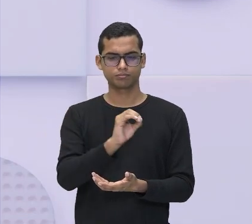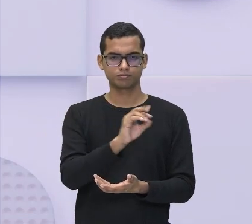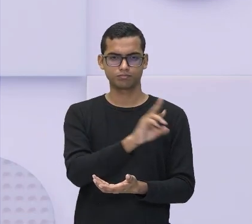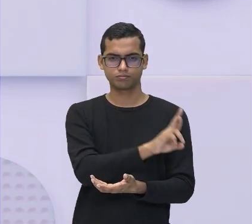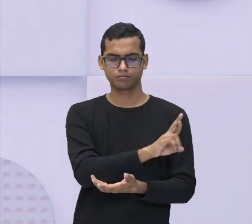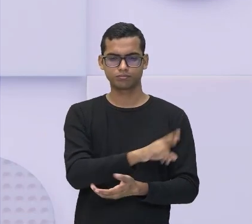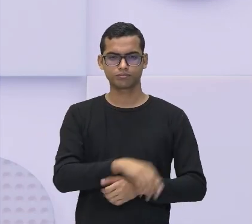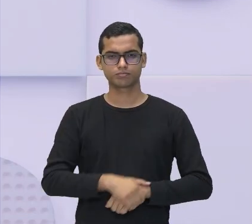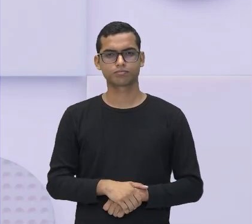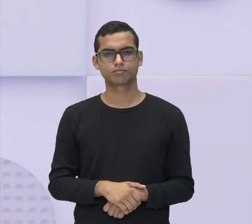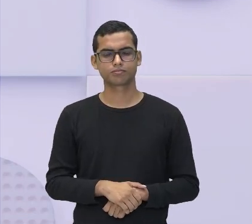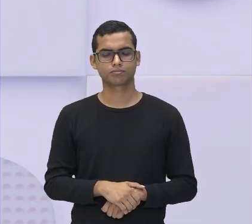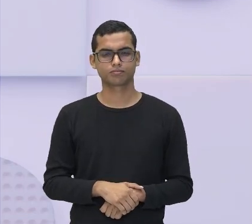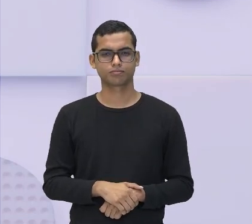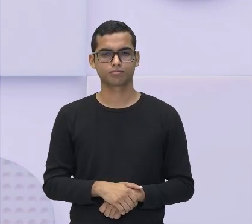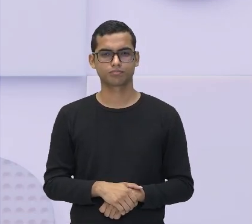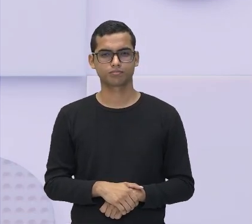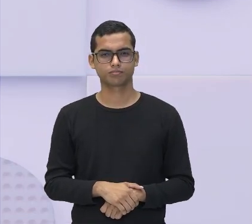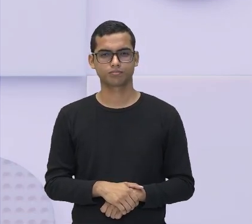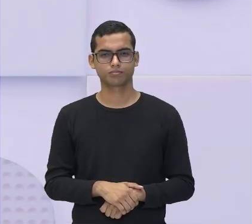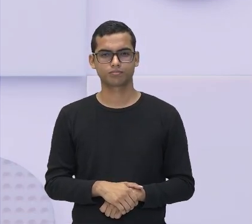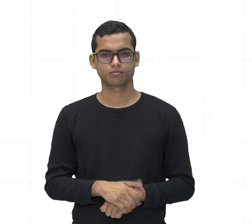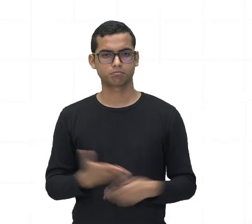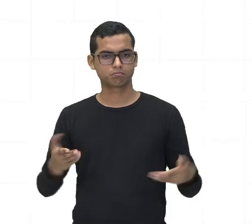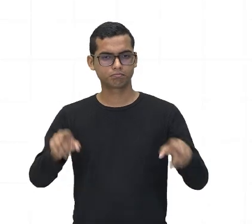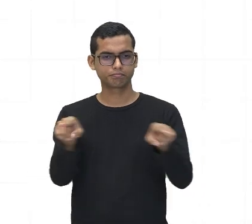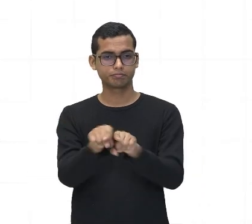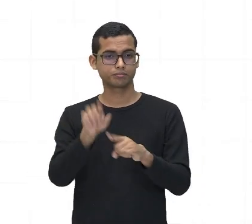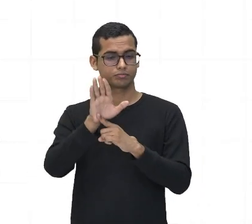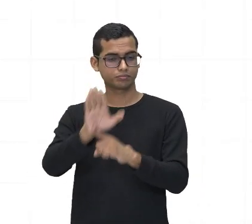o escrito de um grande sociólogo chamado Max Weber.